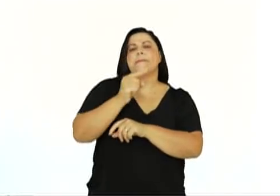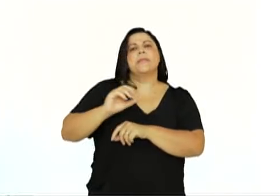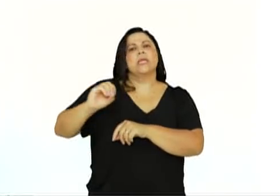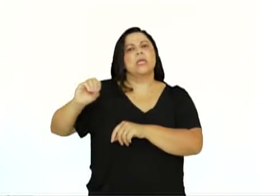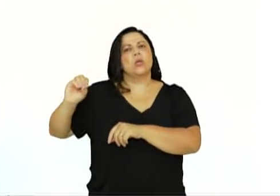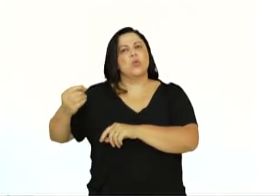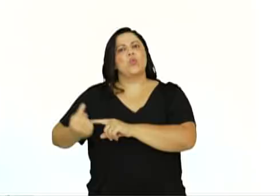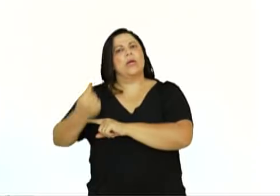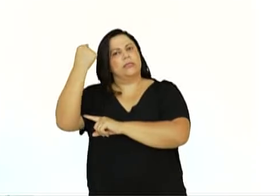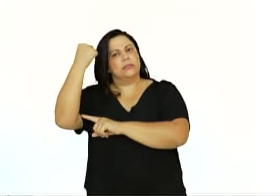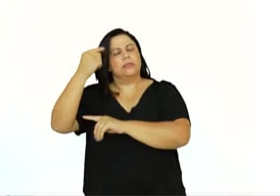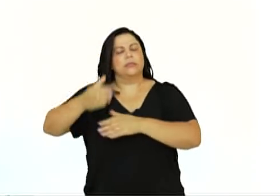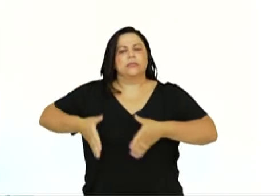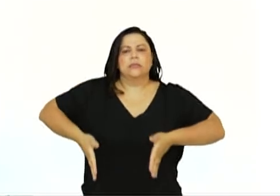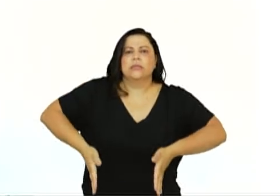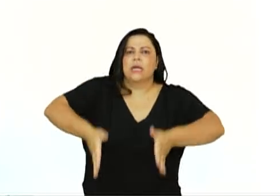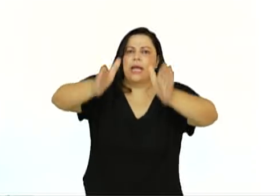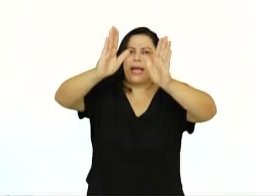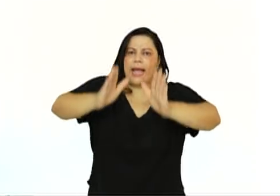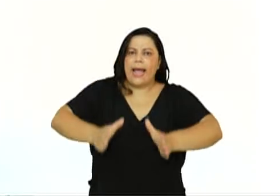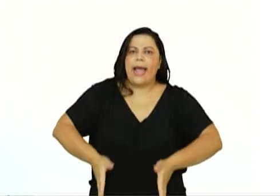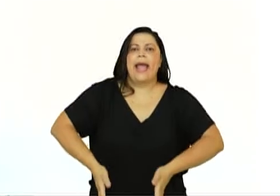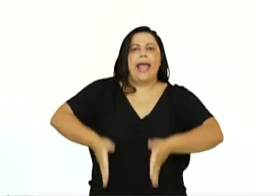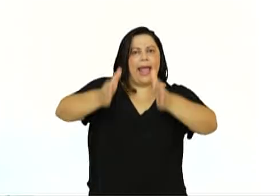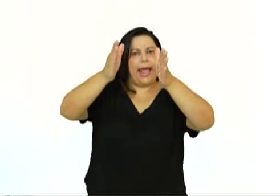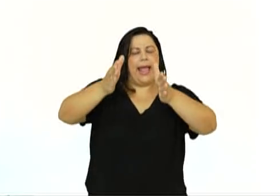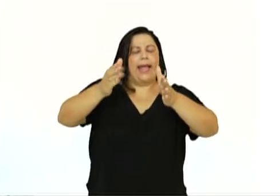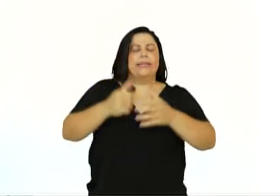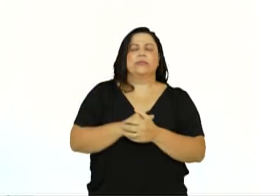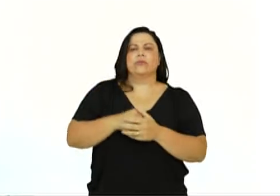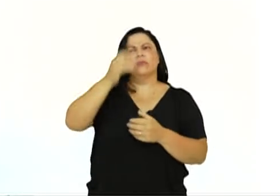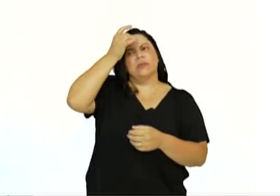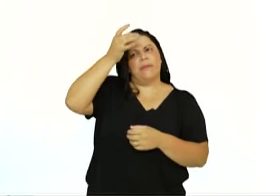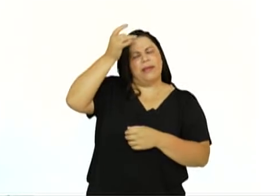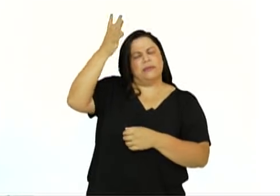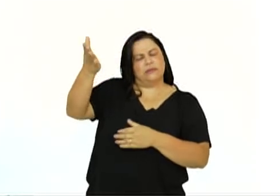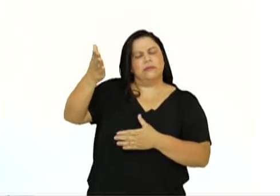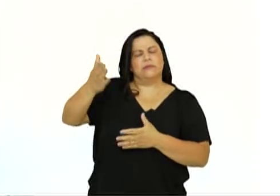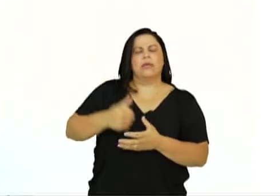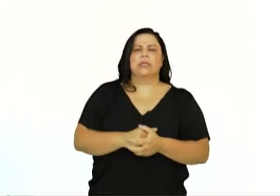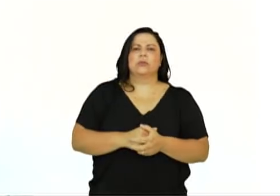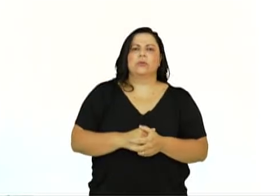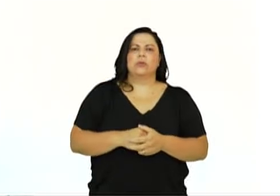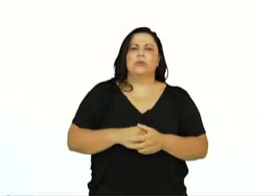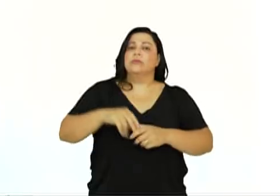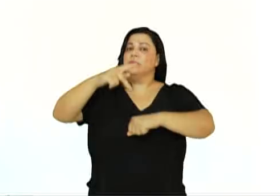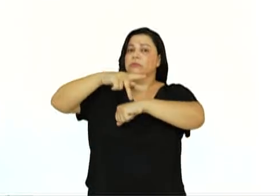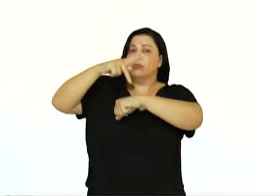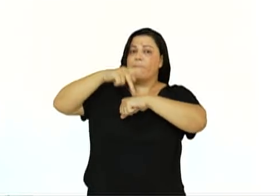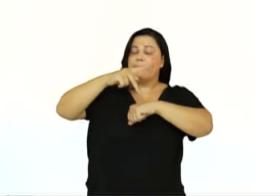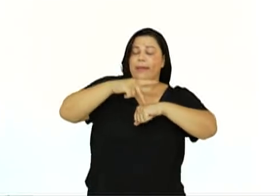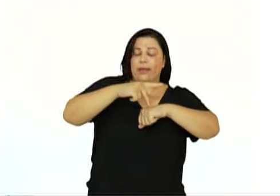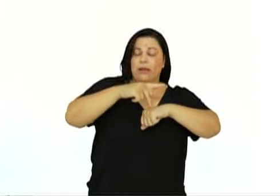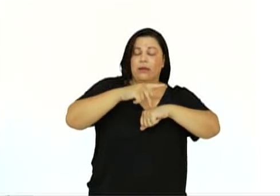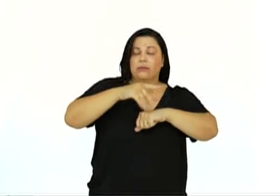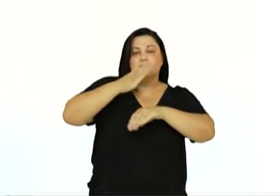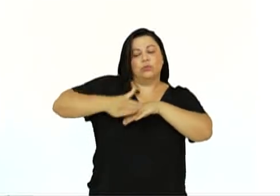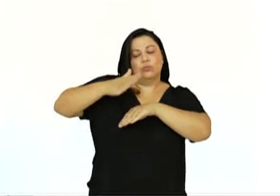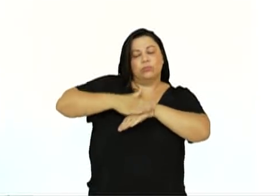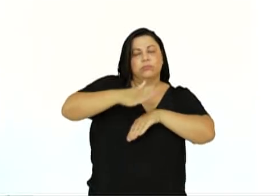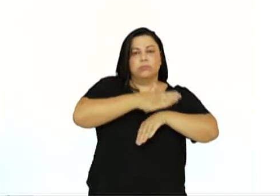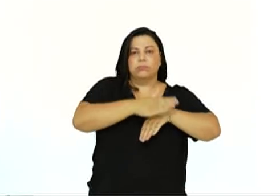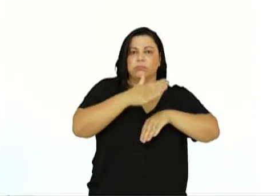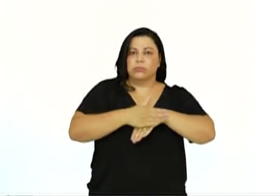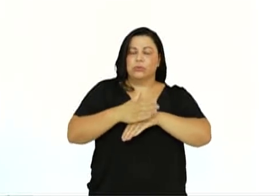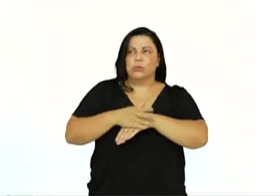traçadas sempre em linha reta para facilitar o deslocamento, feita de pedras cortadas e polidas. Então,